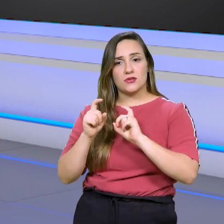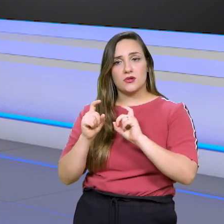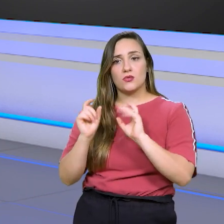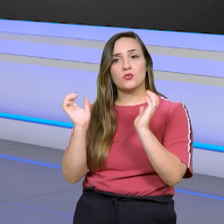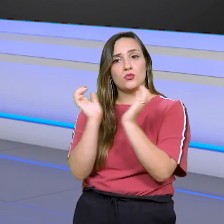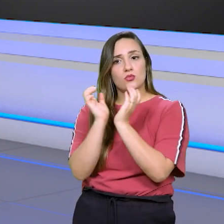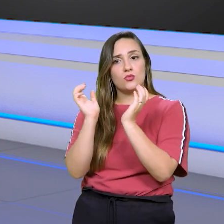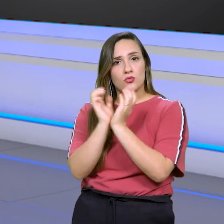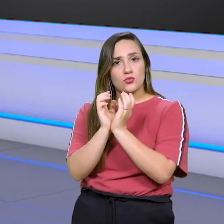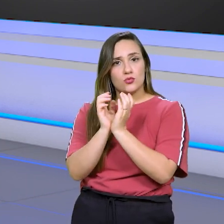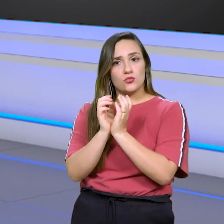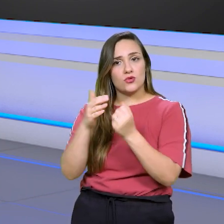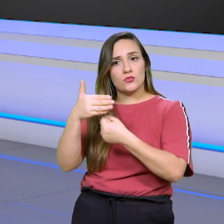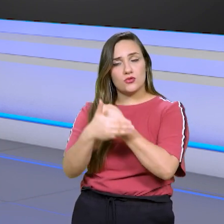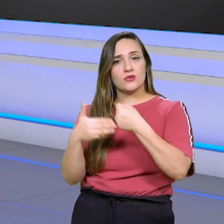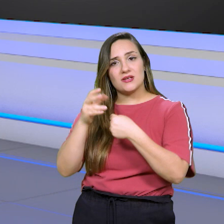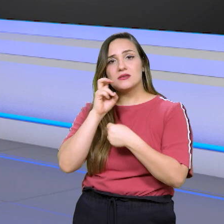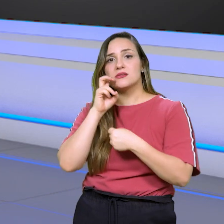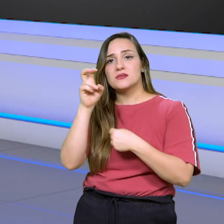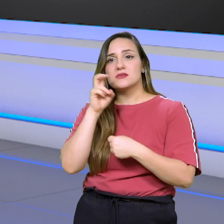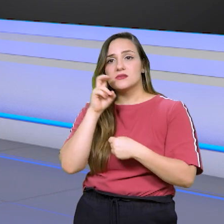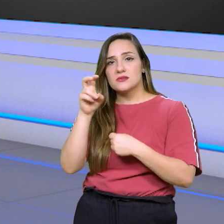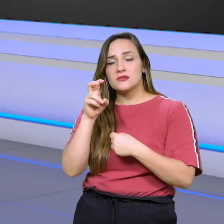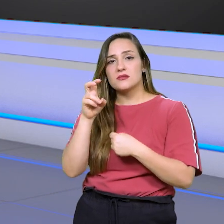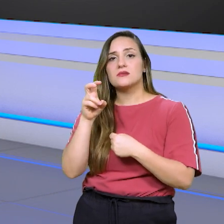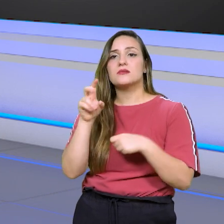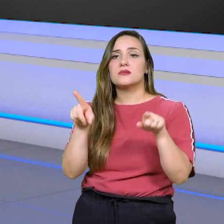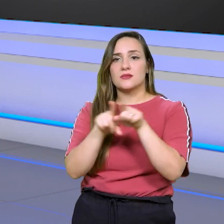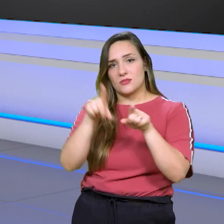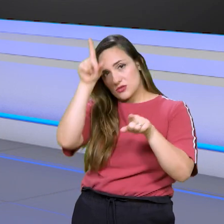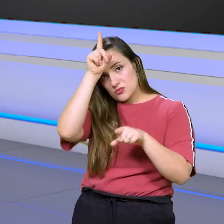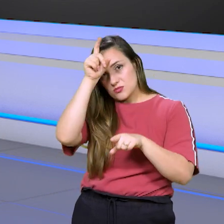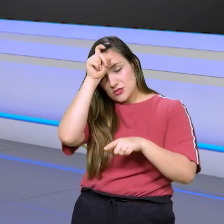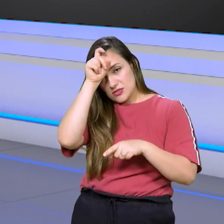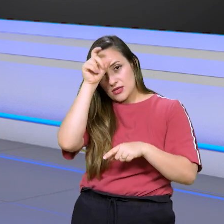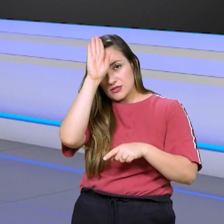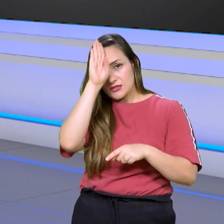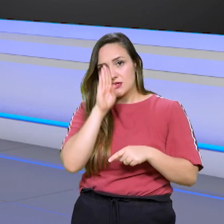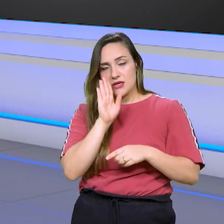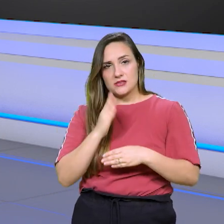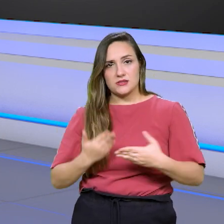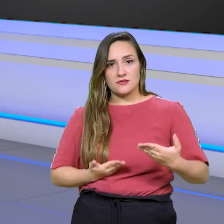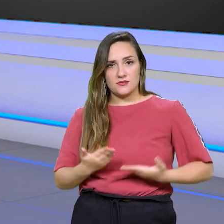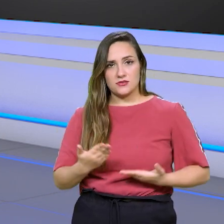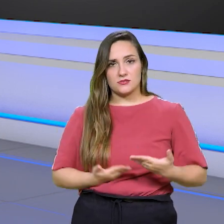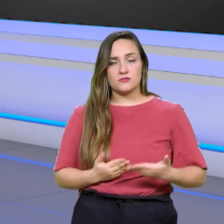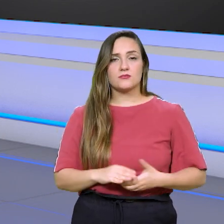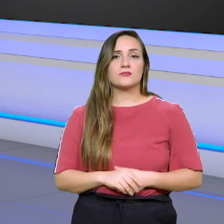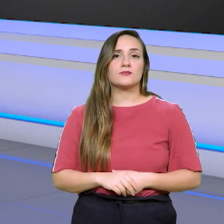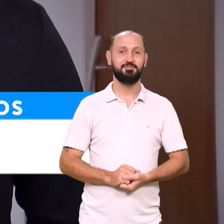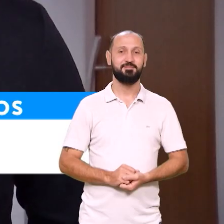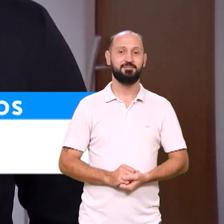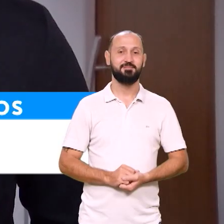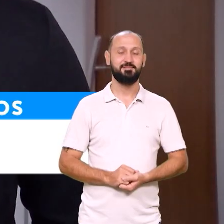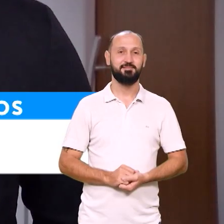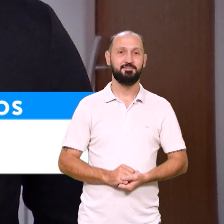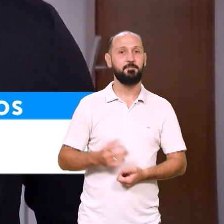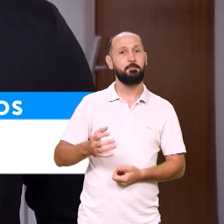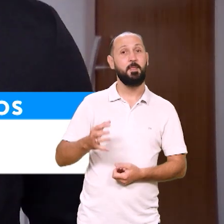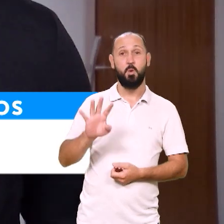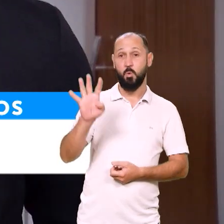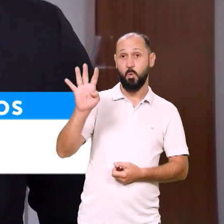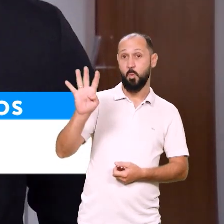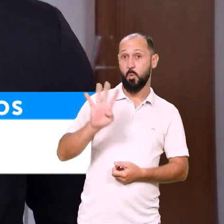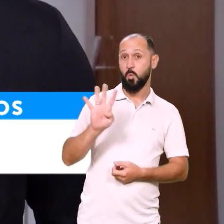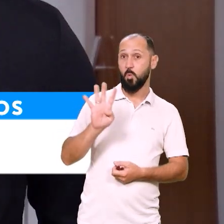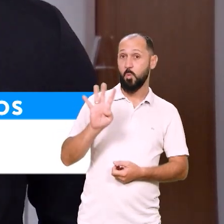estado durante reunião da Frente Parlamentar de Defesa das Santas Casas e Hospitais Filantrópicos.